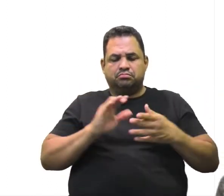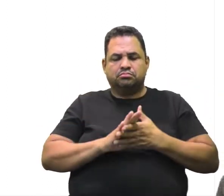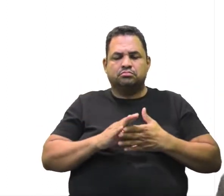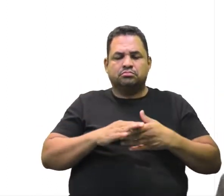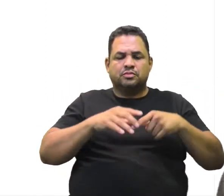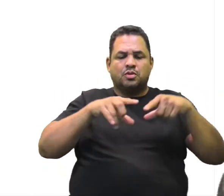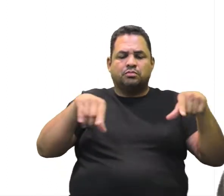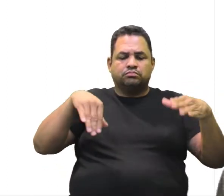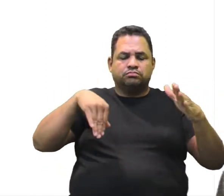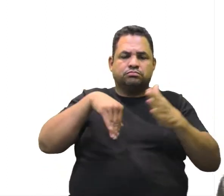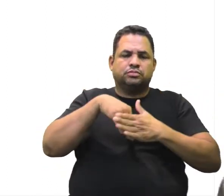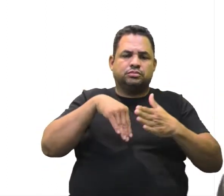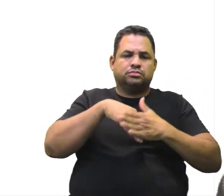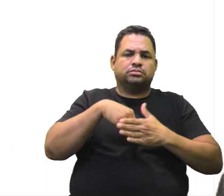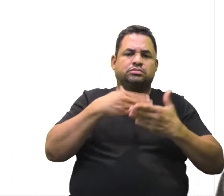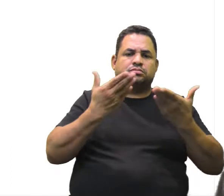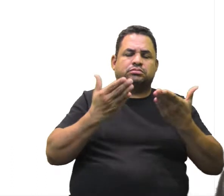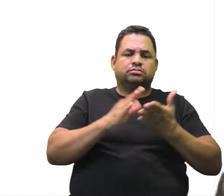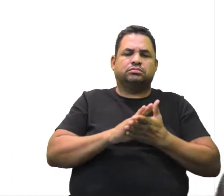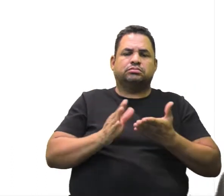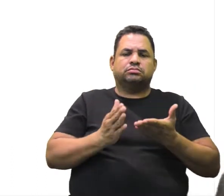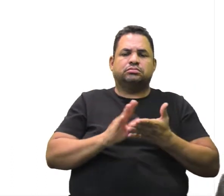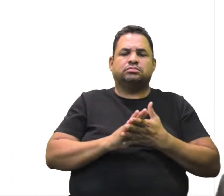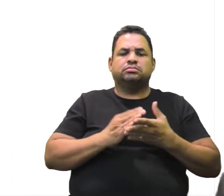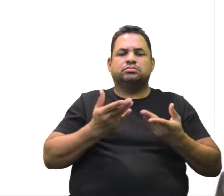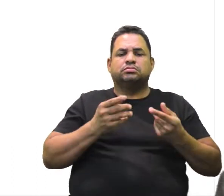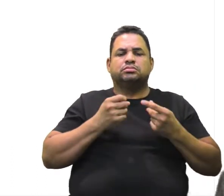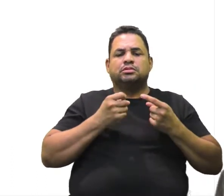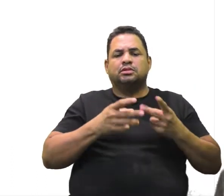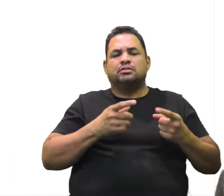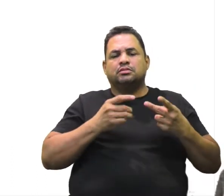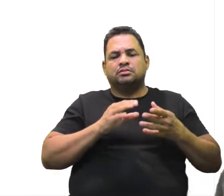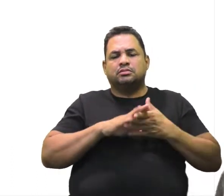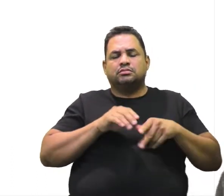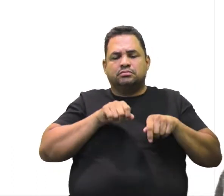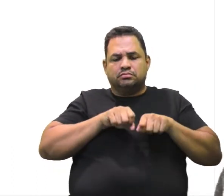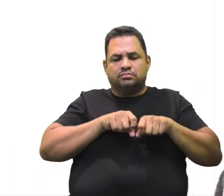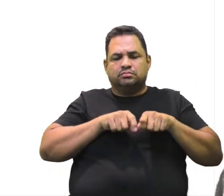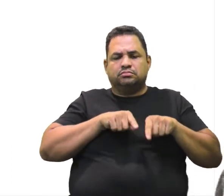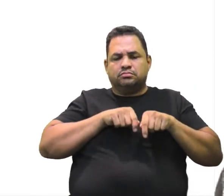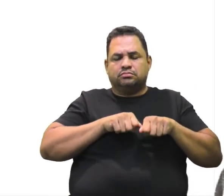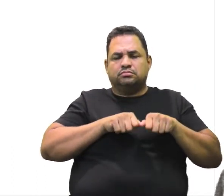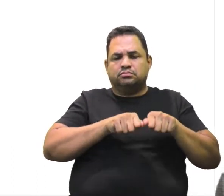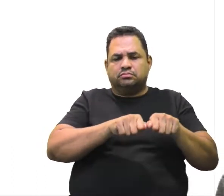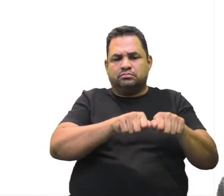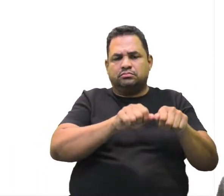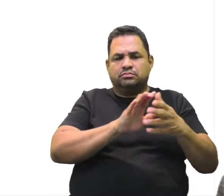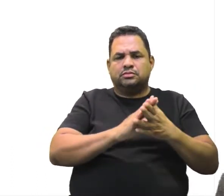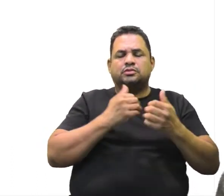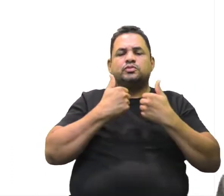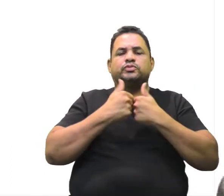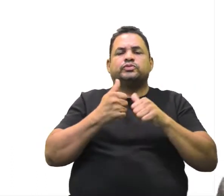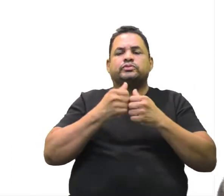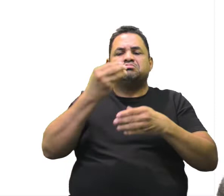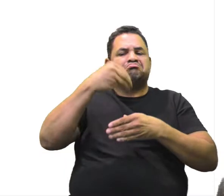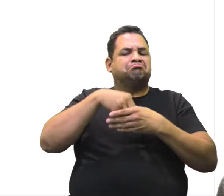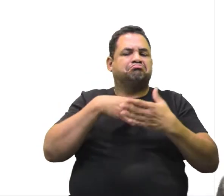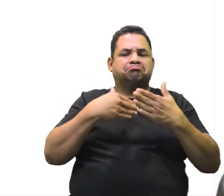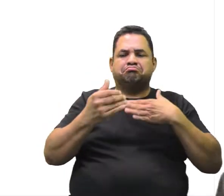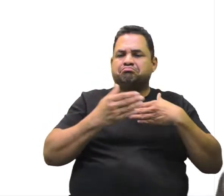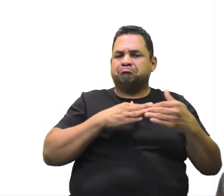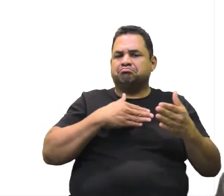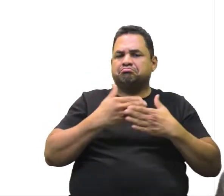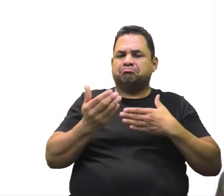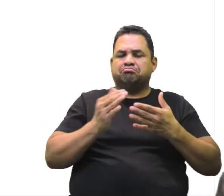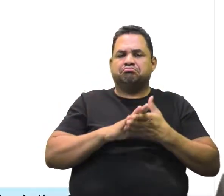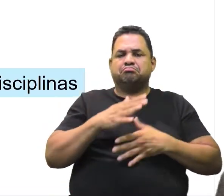de futebol, você está num comércio, num supermercado, você está dentro do ônibus, pouco importa.